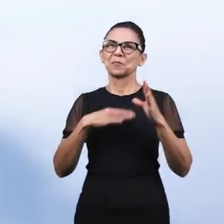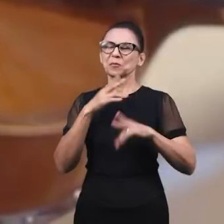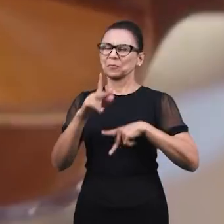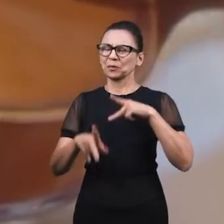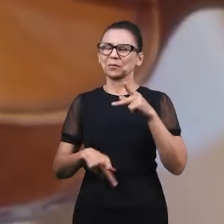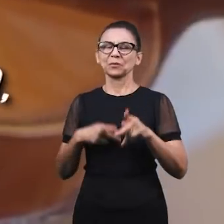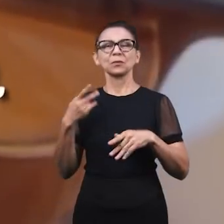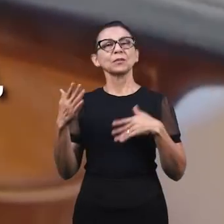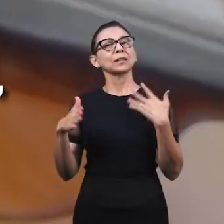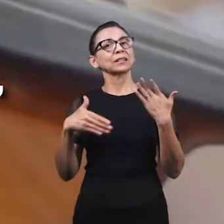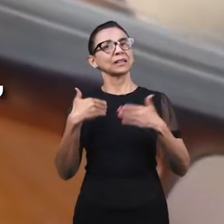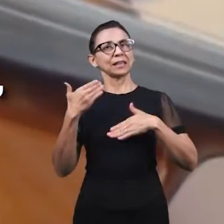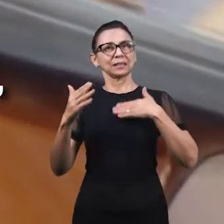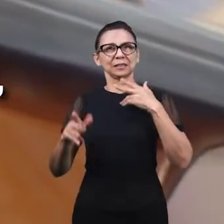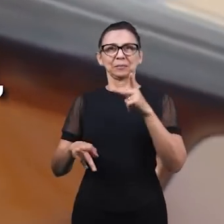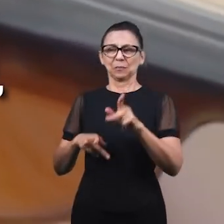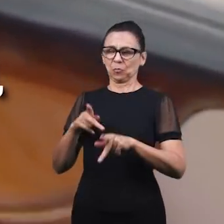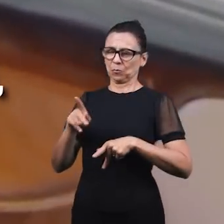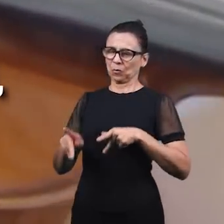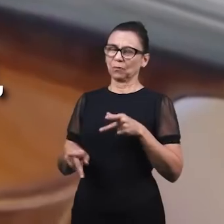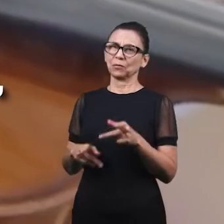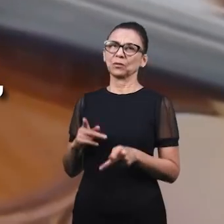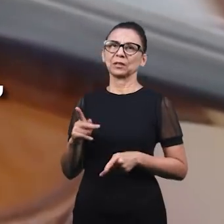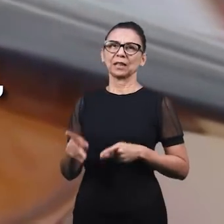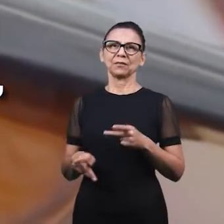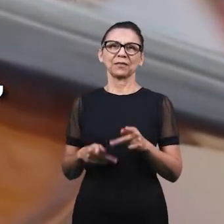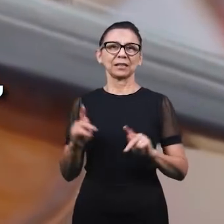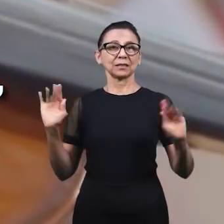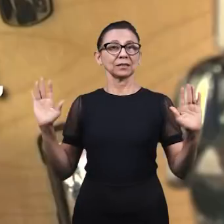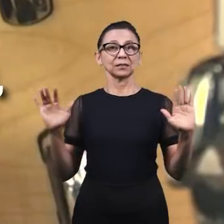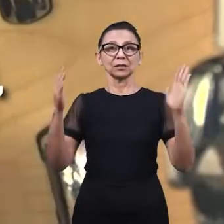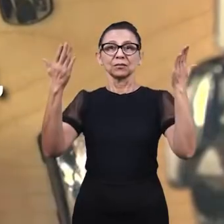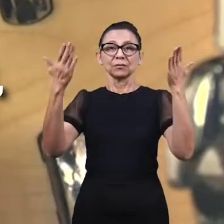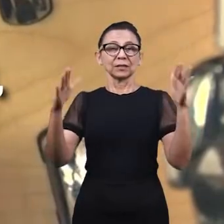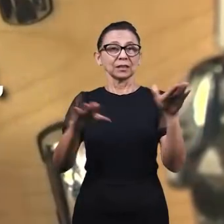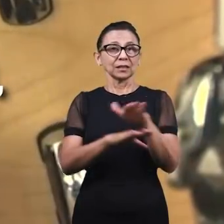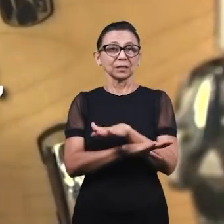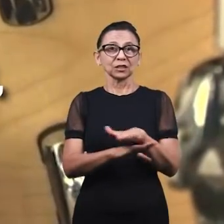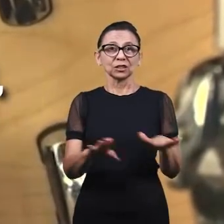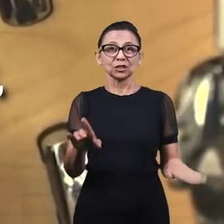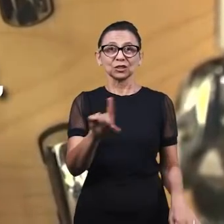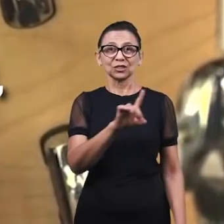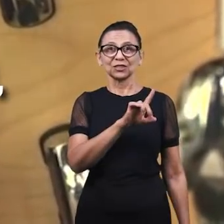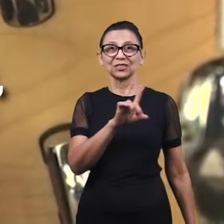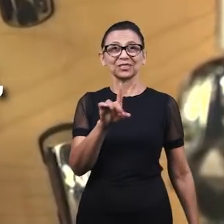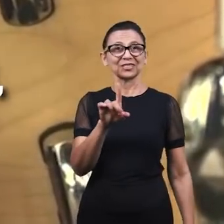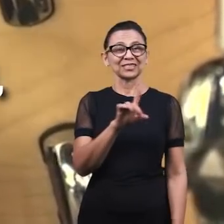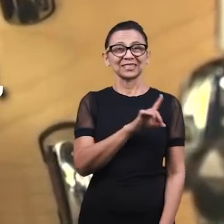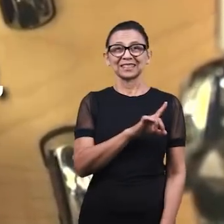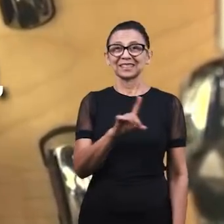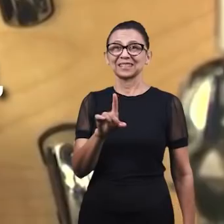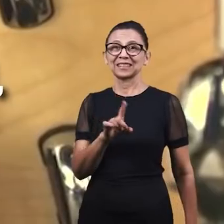continuar. Canta, meu povo, alegra, meu povo, que a festa não